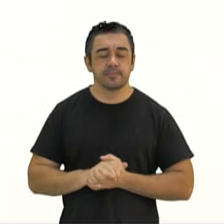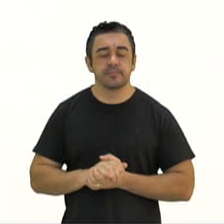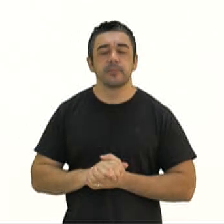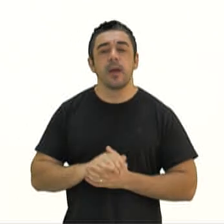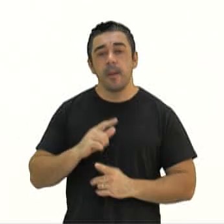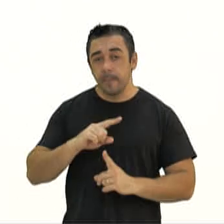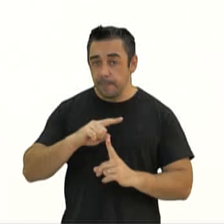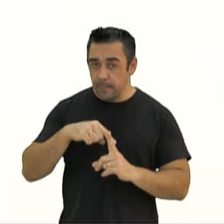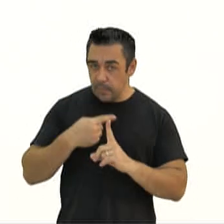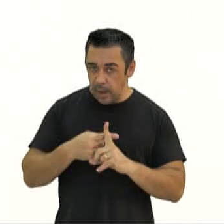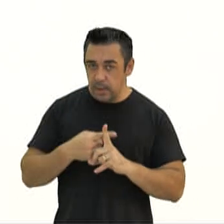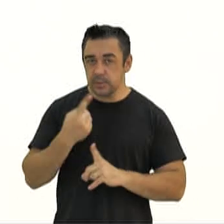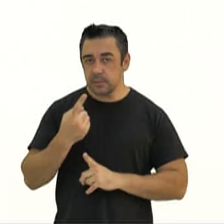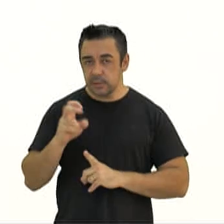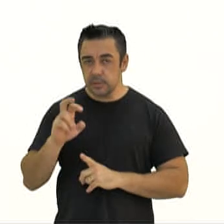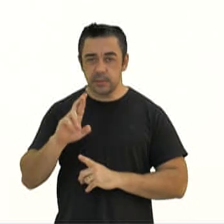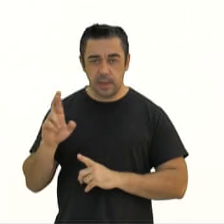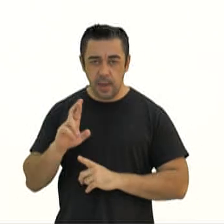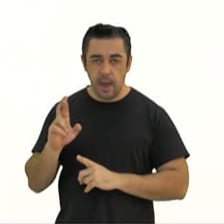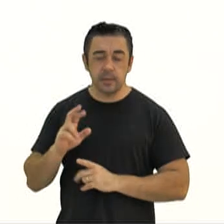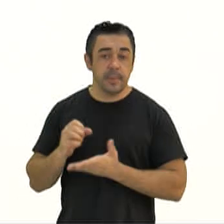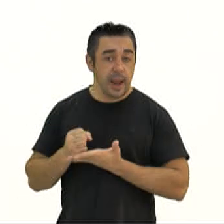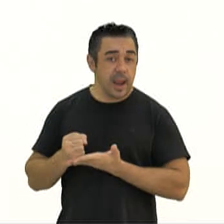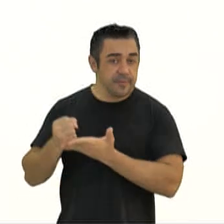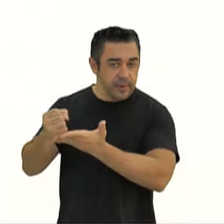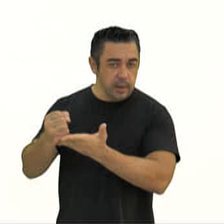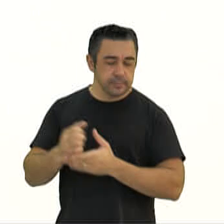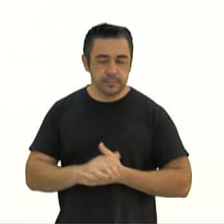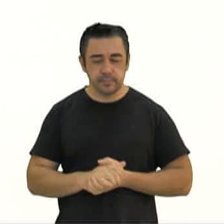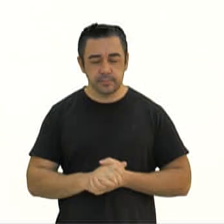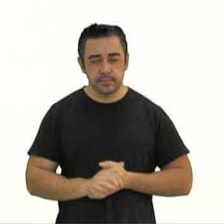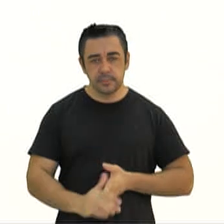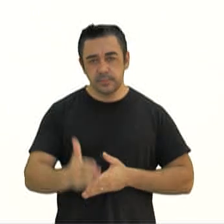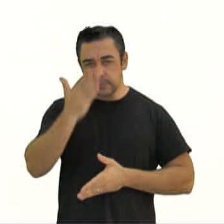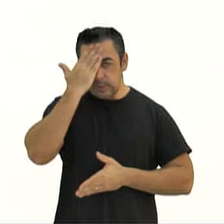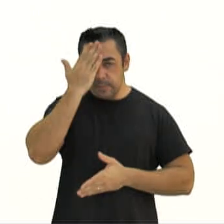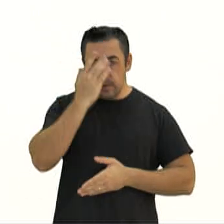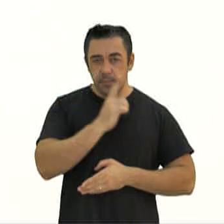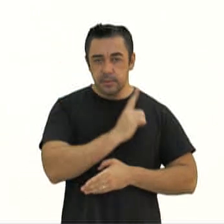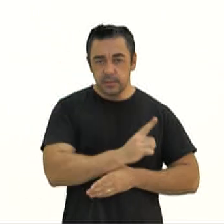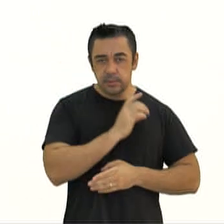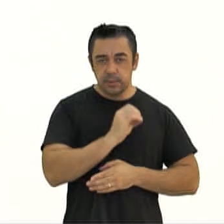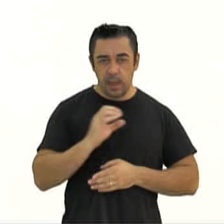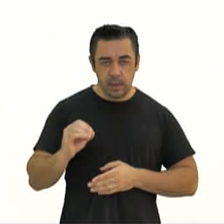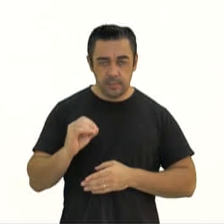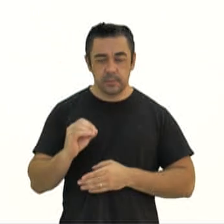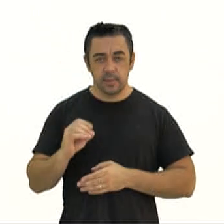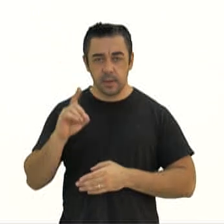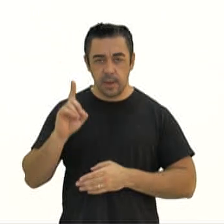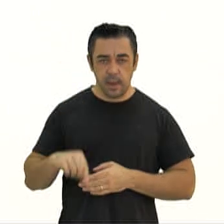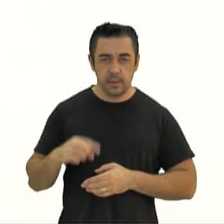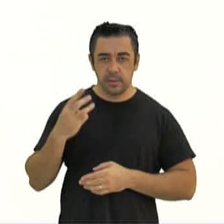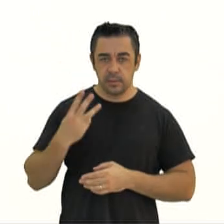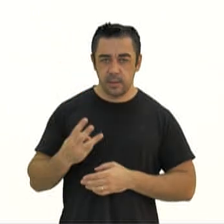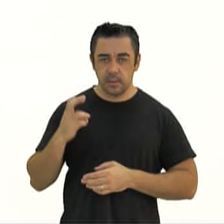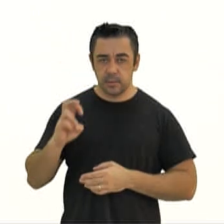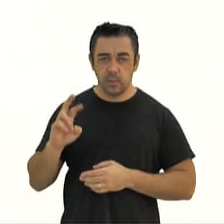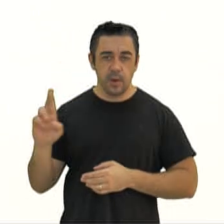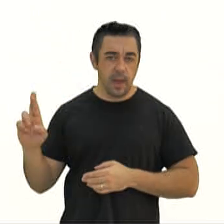taxa fixa de R$ 15 para o frete. Sabendo que a cada 100 salgadinhos o valor cobrado é R$